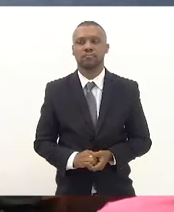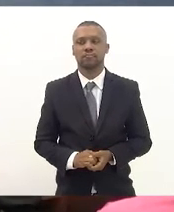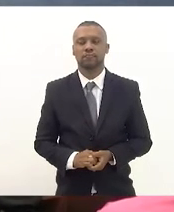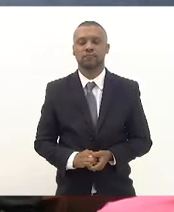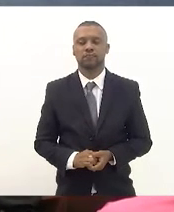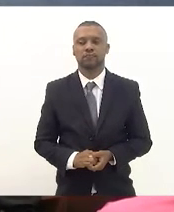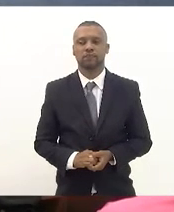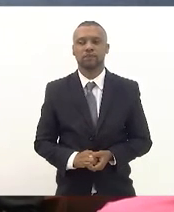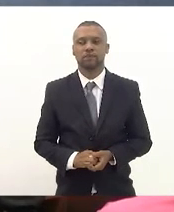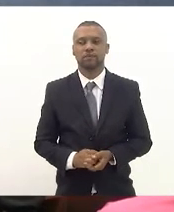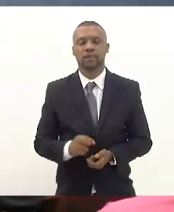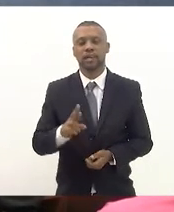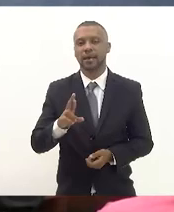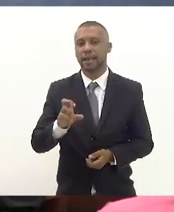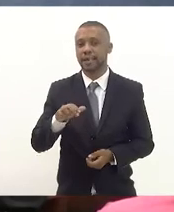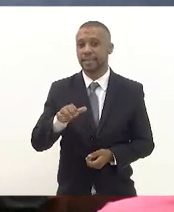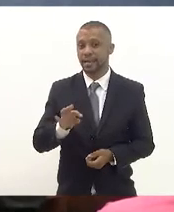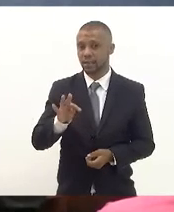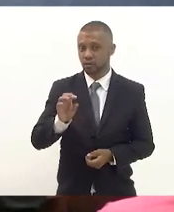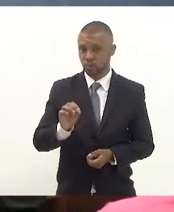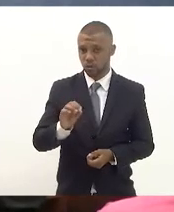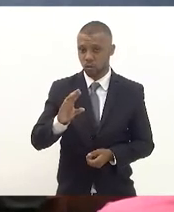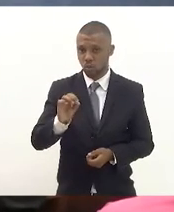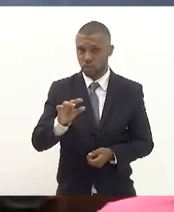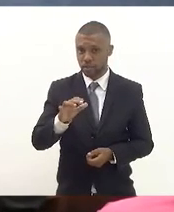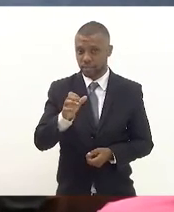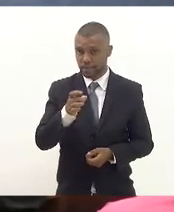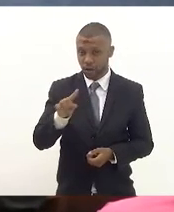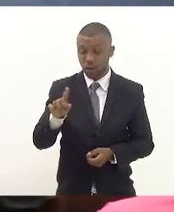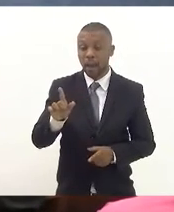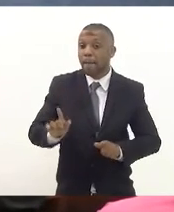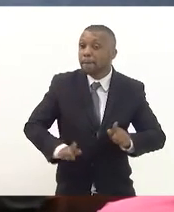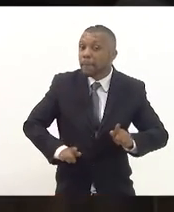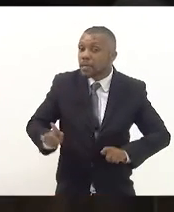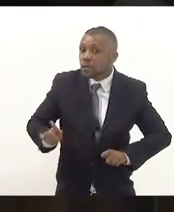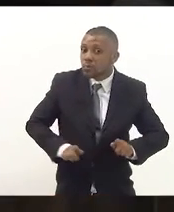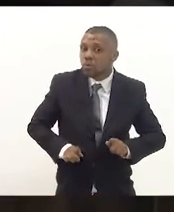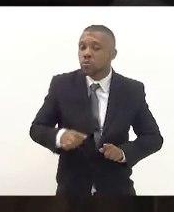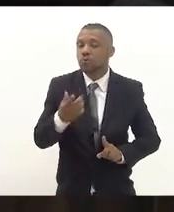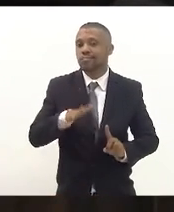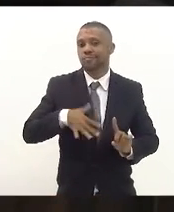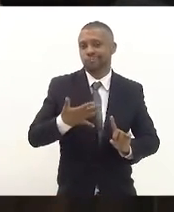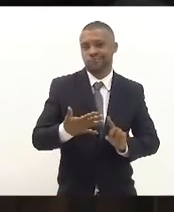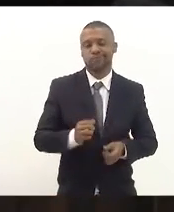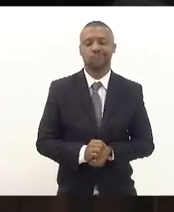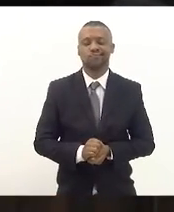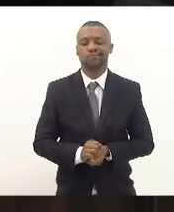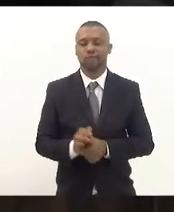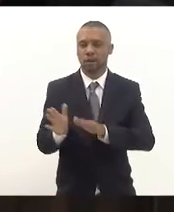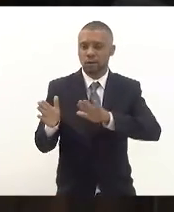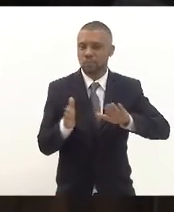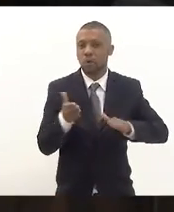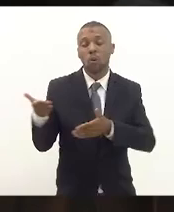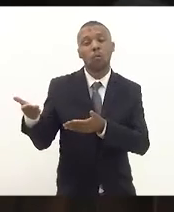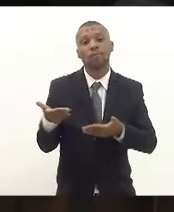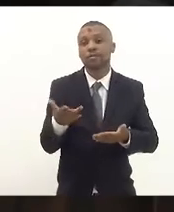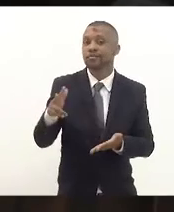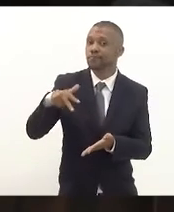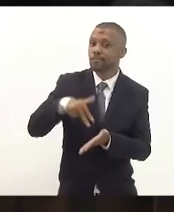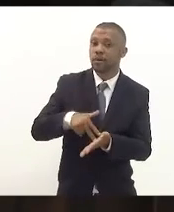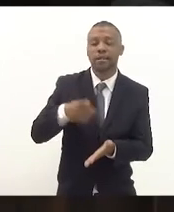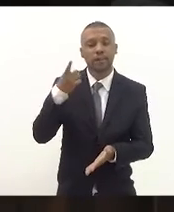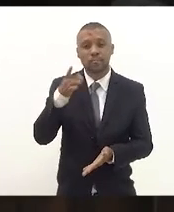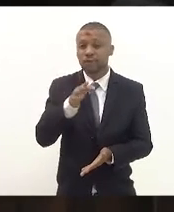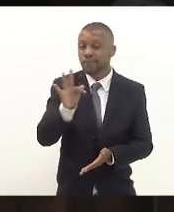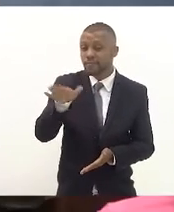o Renato Conceição primo do nosso homenageado convido para fazer os a palavra nós sempre deputado